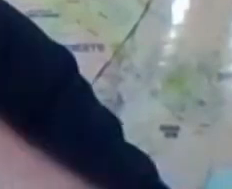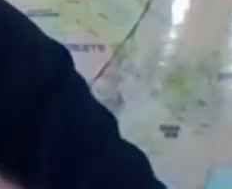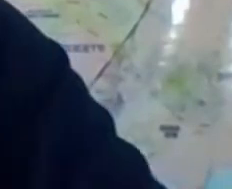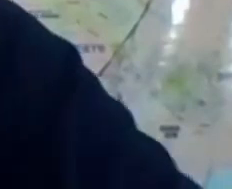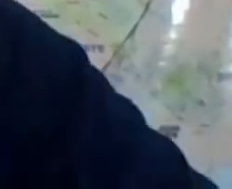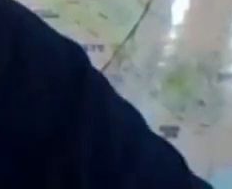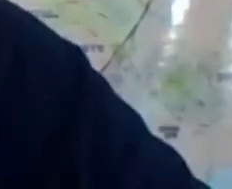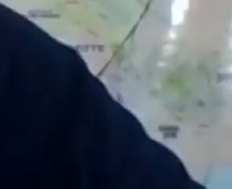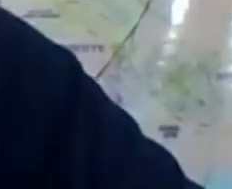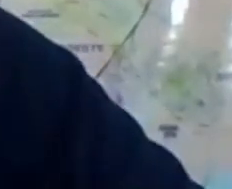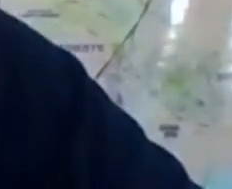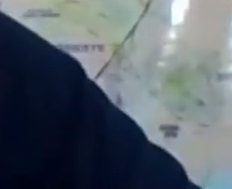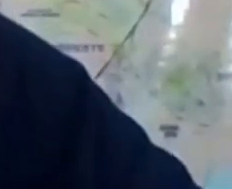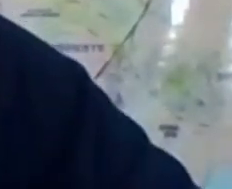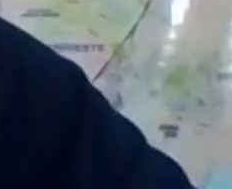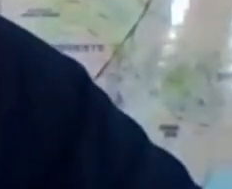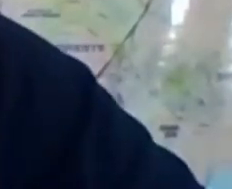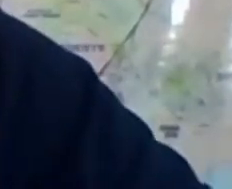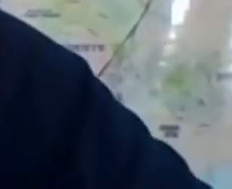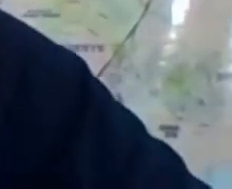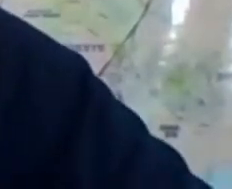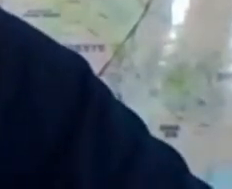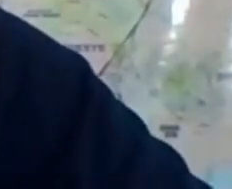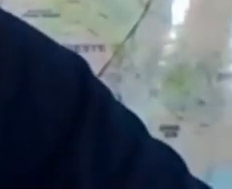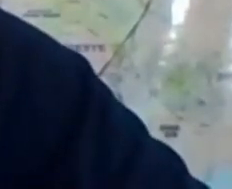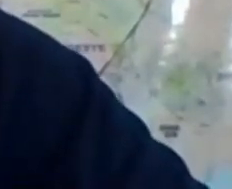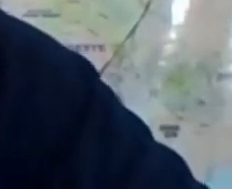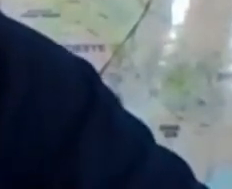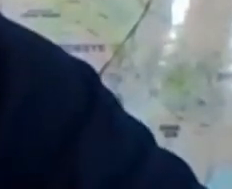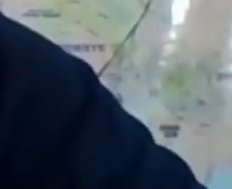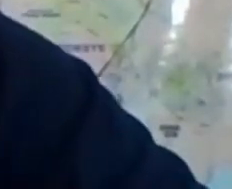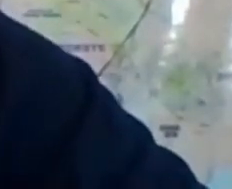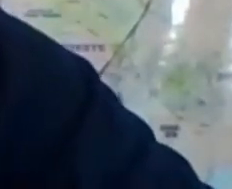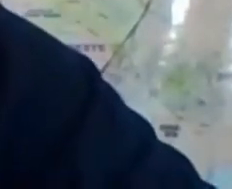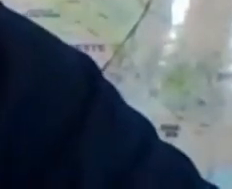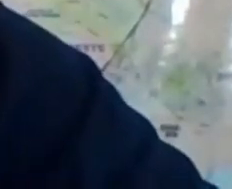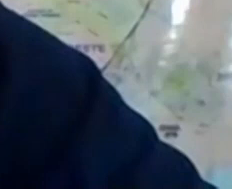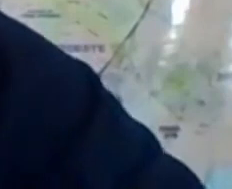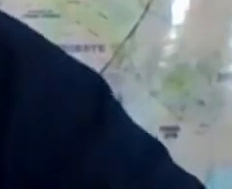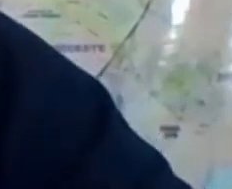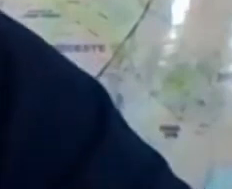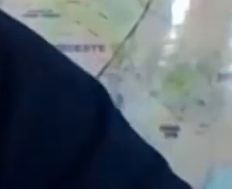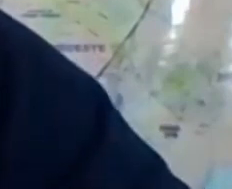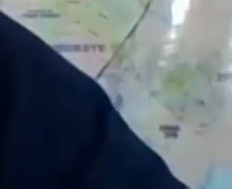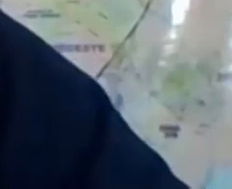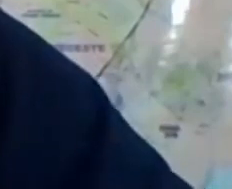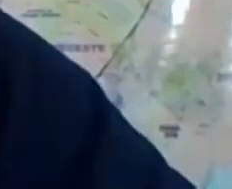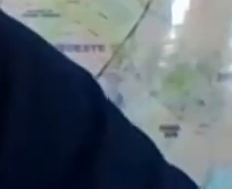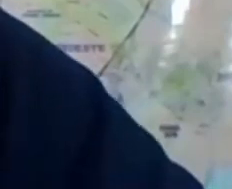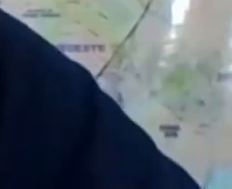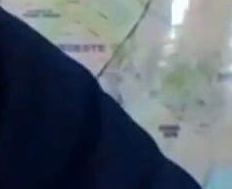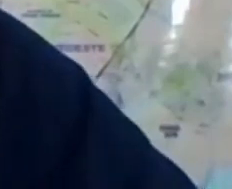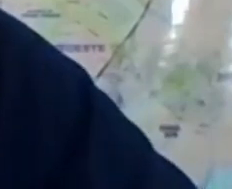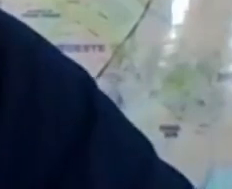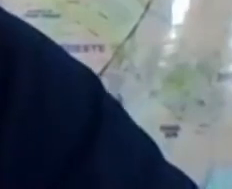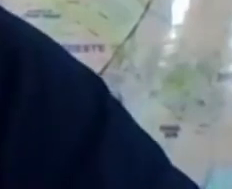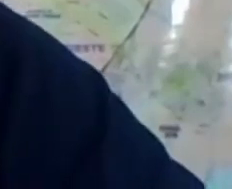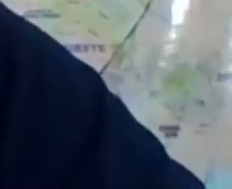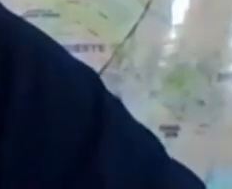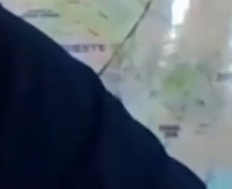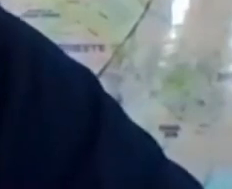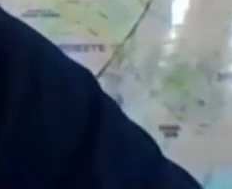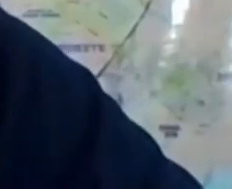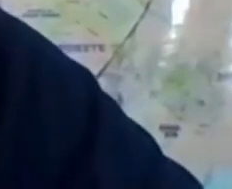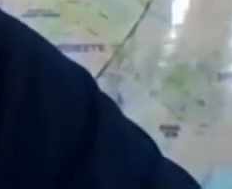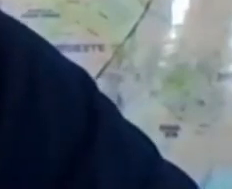nos encontros anteriores da comissão, e foi muito oportuna